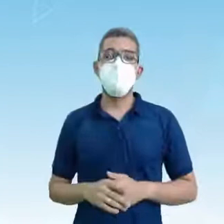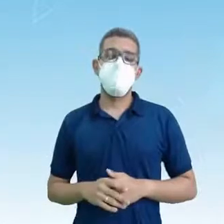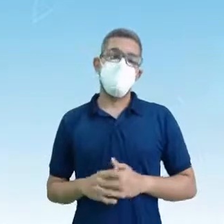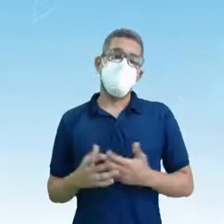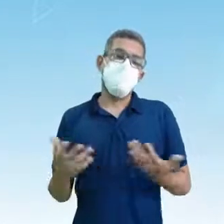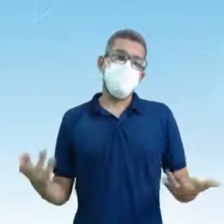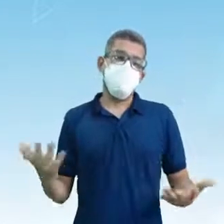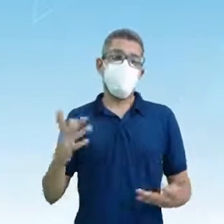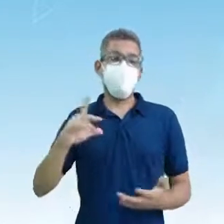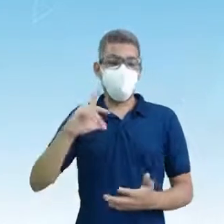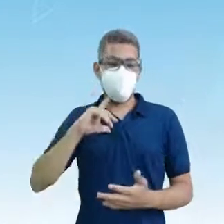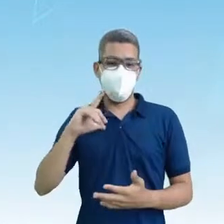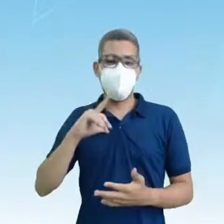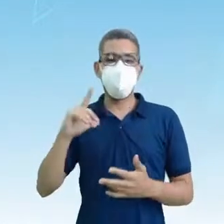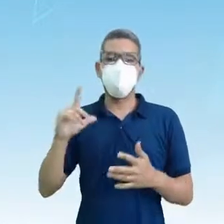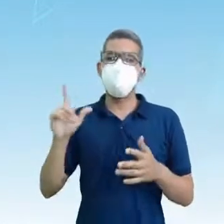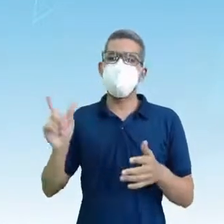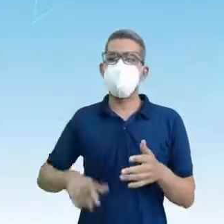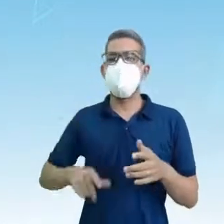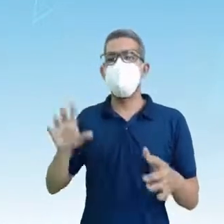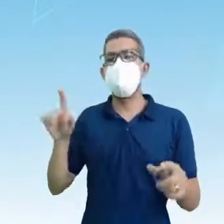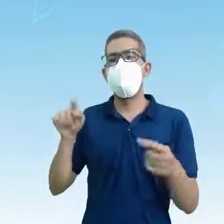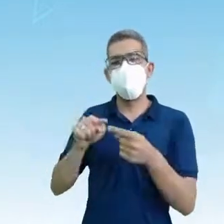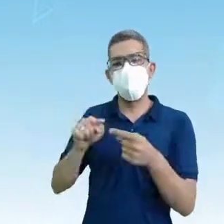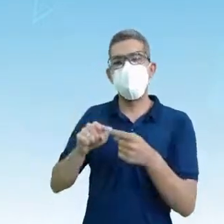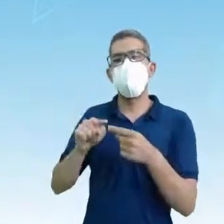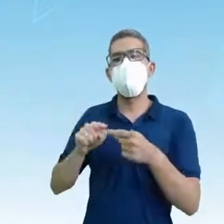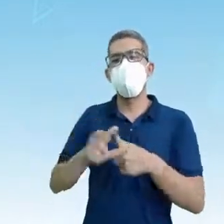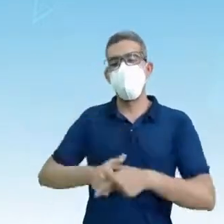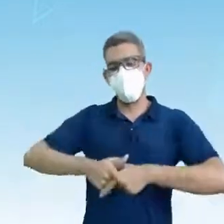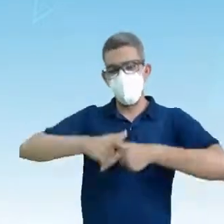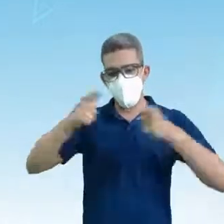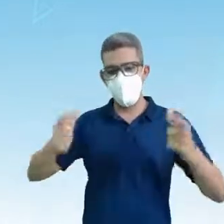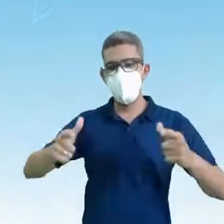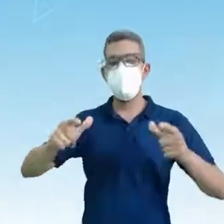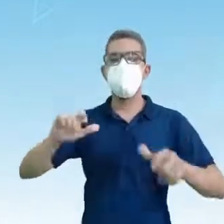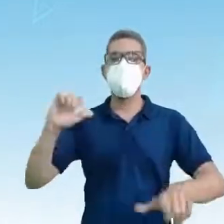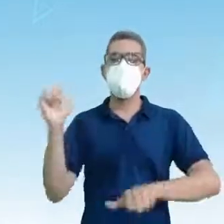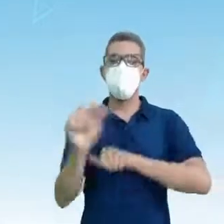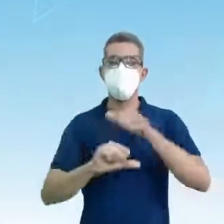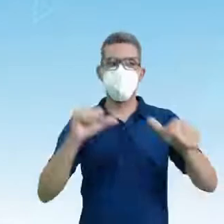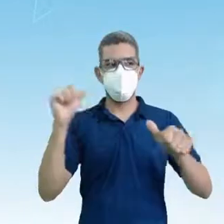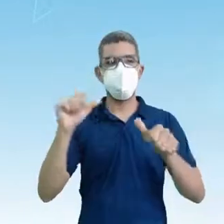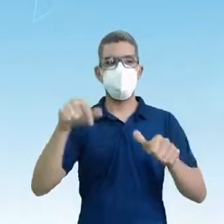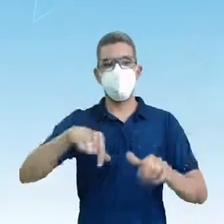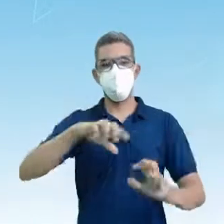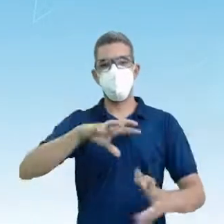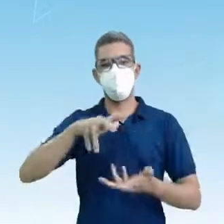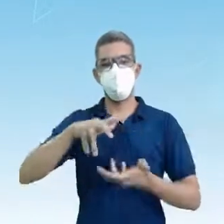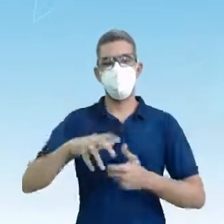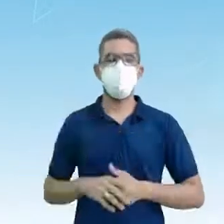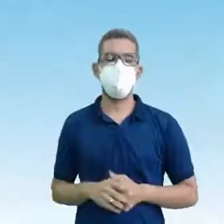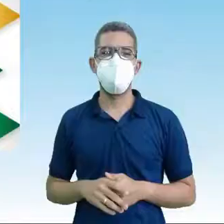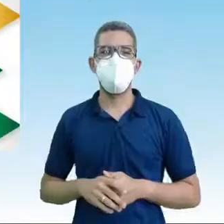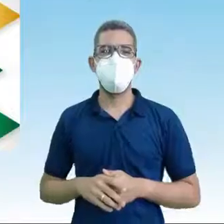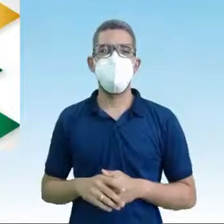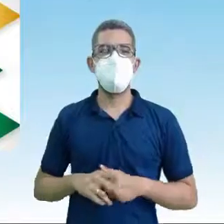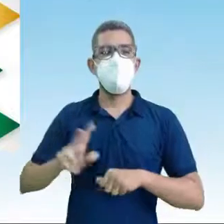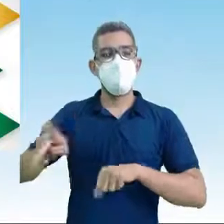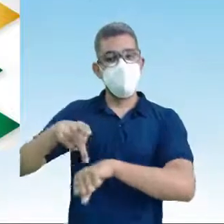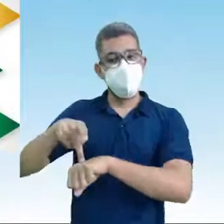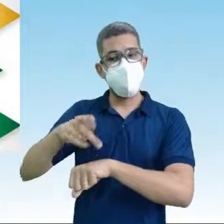relacionados diretamente com as crescentes mudanças climáticas do nosso planeta. Os países